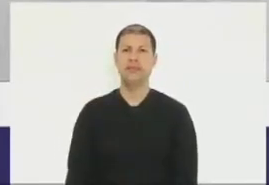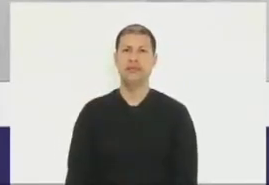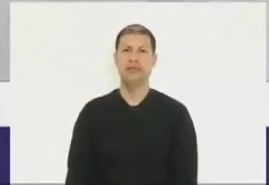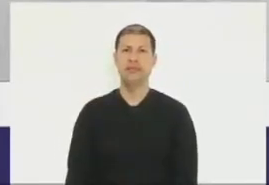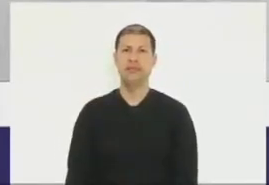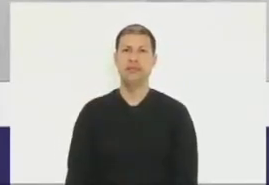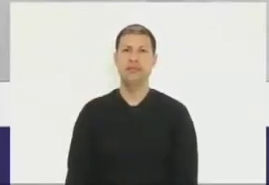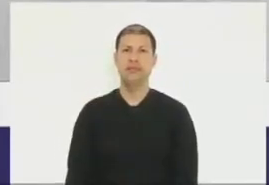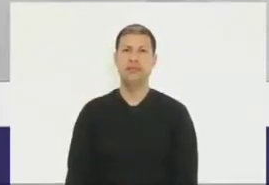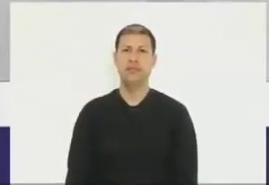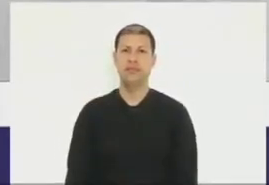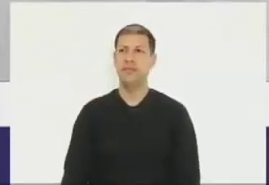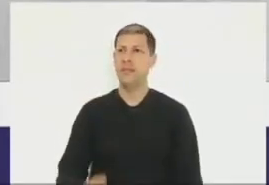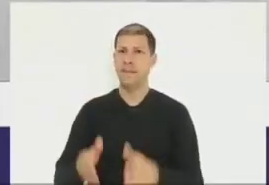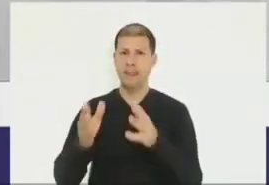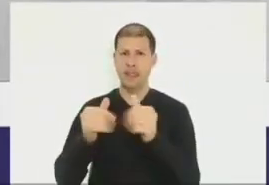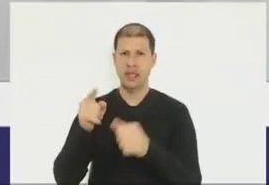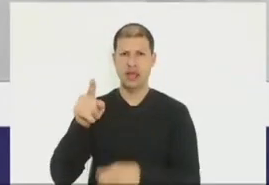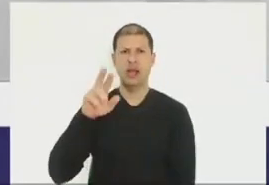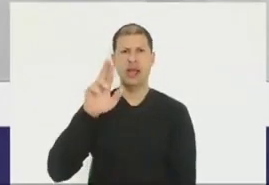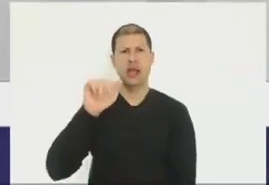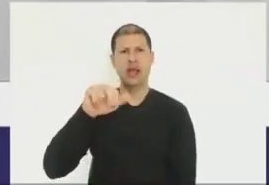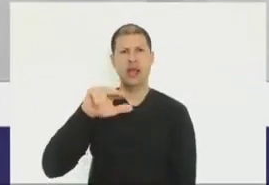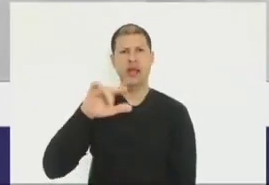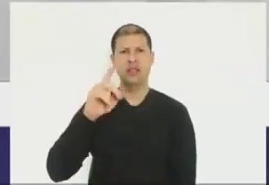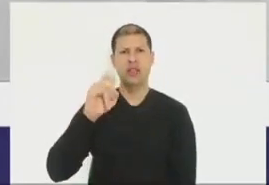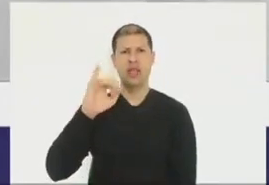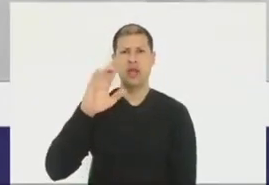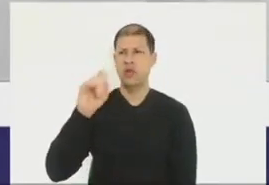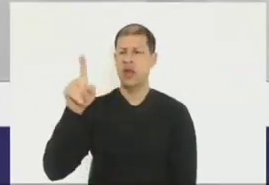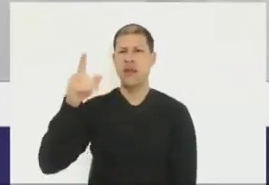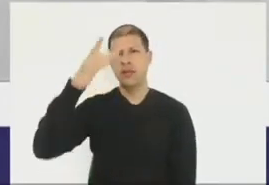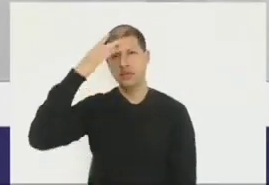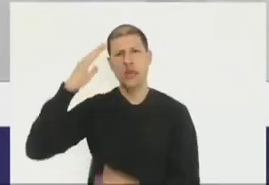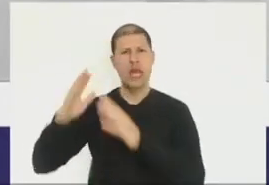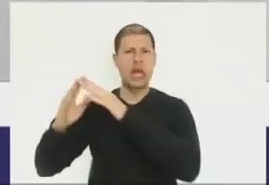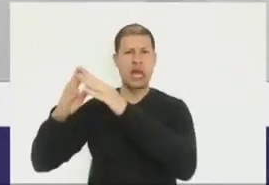pedido ali de rancheiros e moradores, é